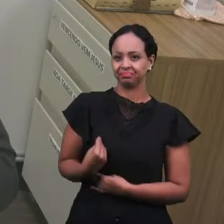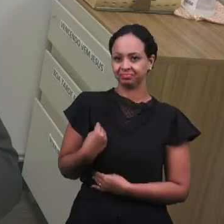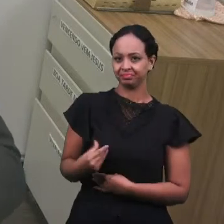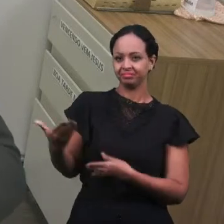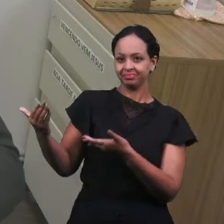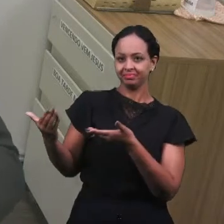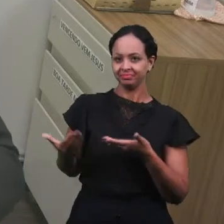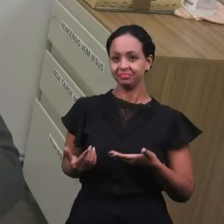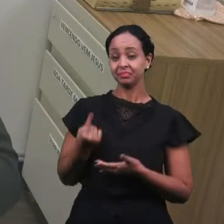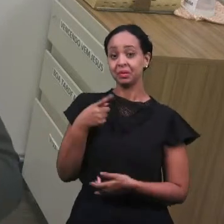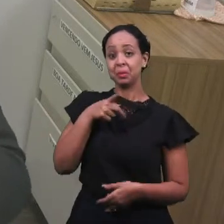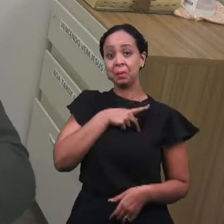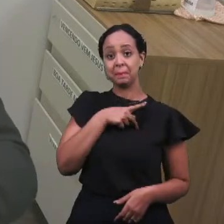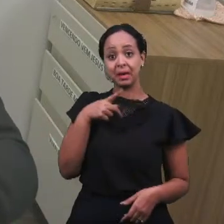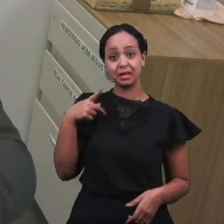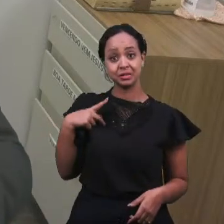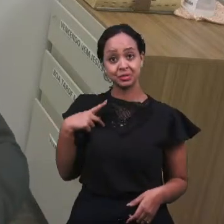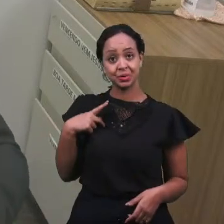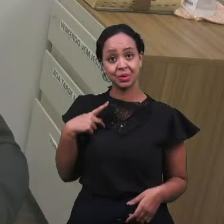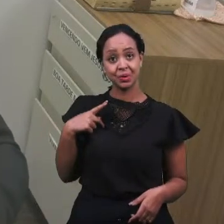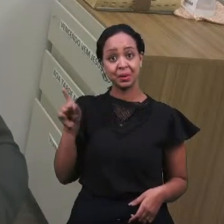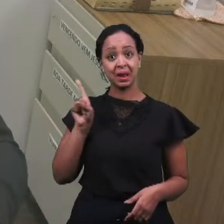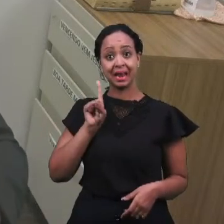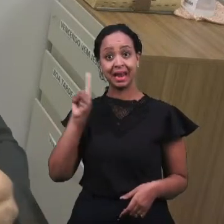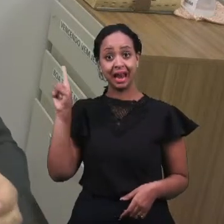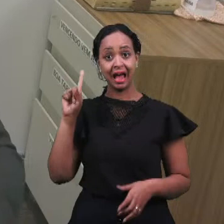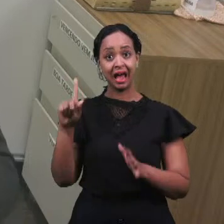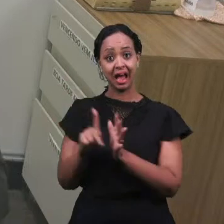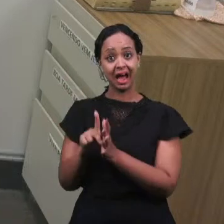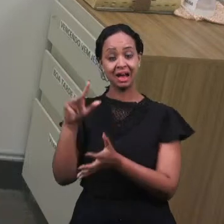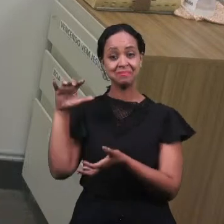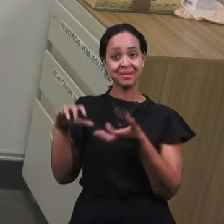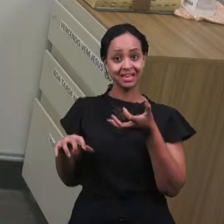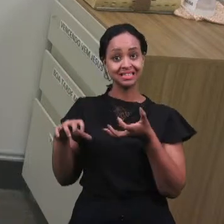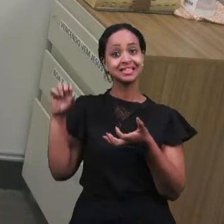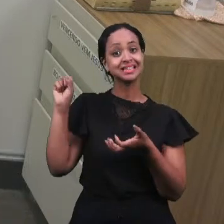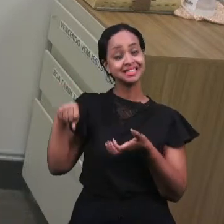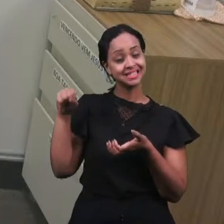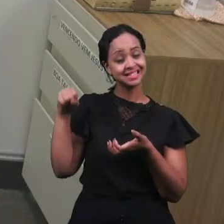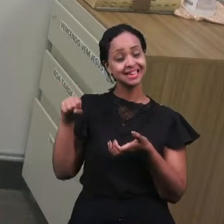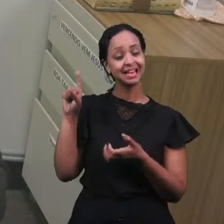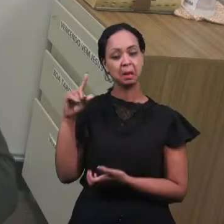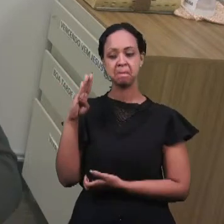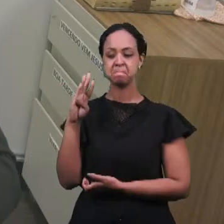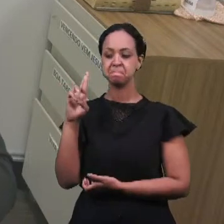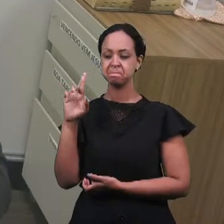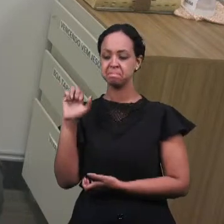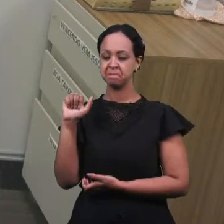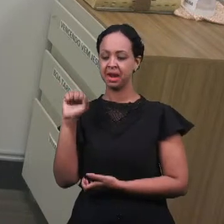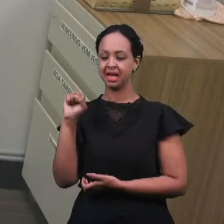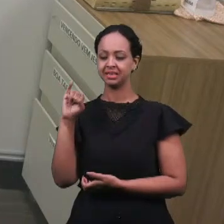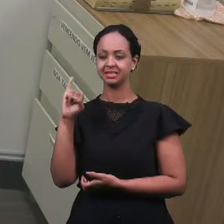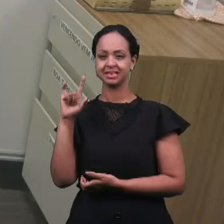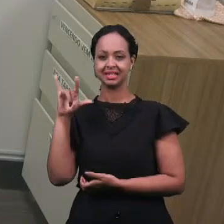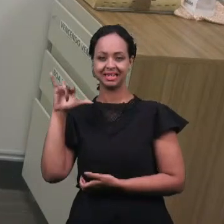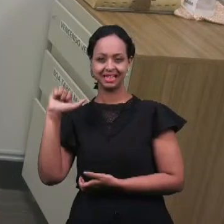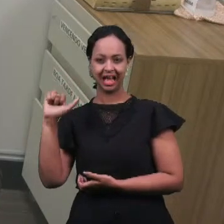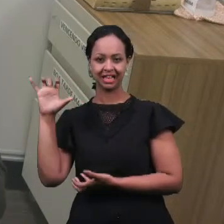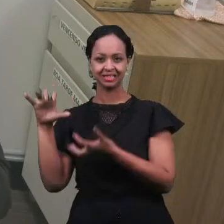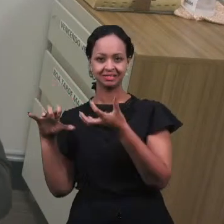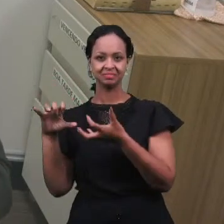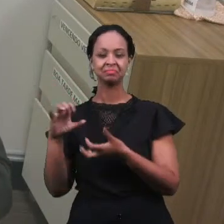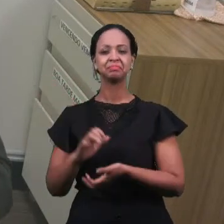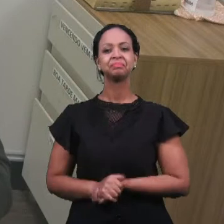pré-culto um pastor diretamente de Brasília, sim, de Brasília, pastor que está conosco aqui hoje, é